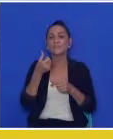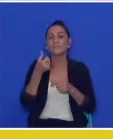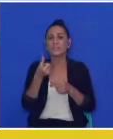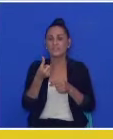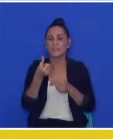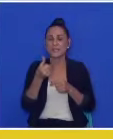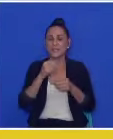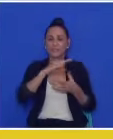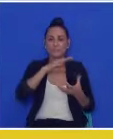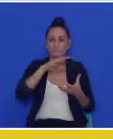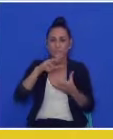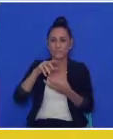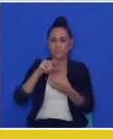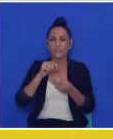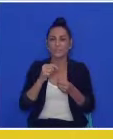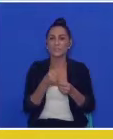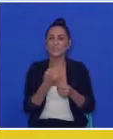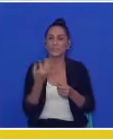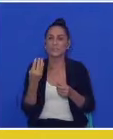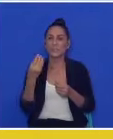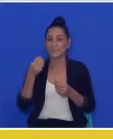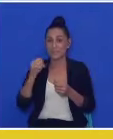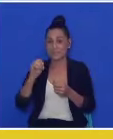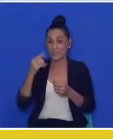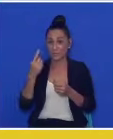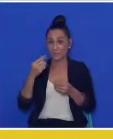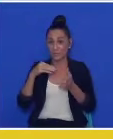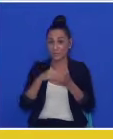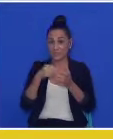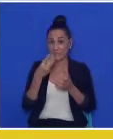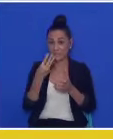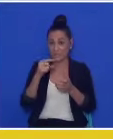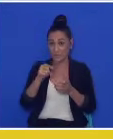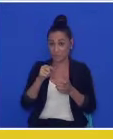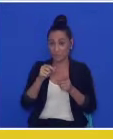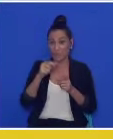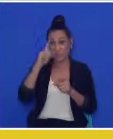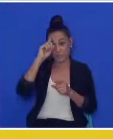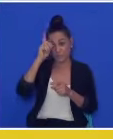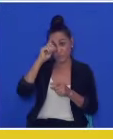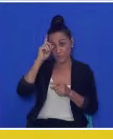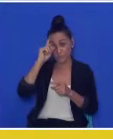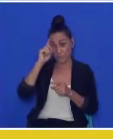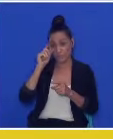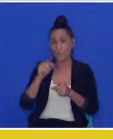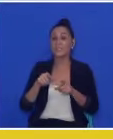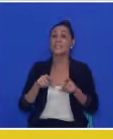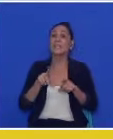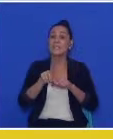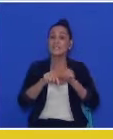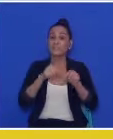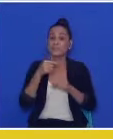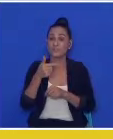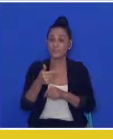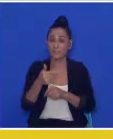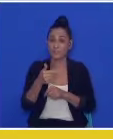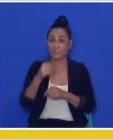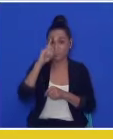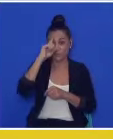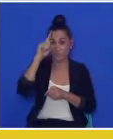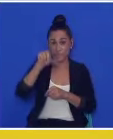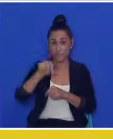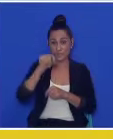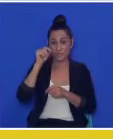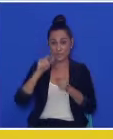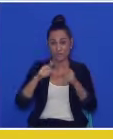6 contém 31 bolas numeradas de 0 a 31 referentes aos dias do mês. Deste globo, sortearemos as 7 dezenas do dia de